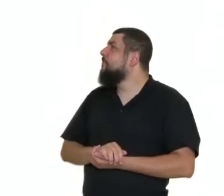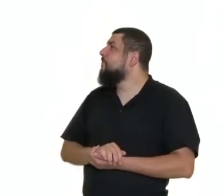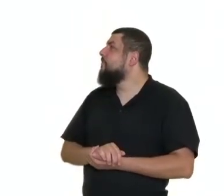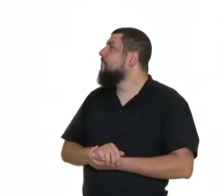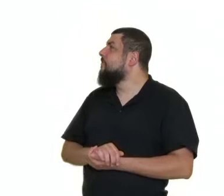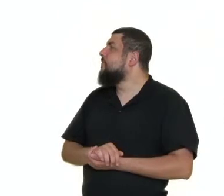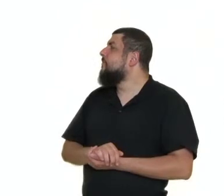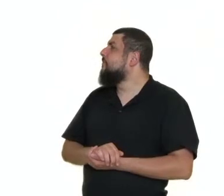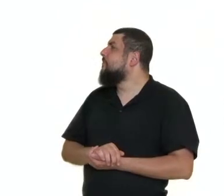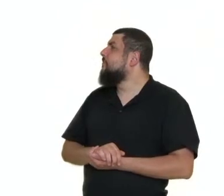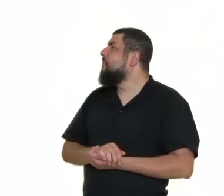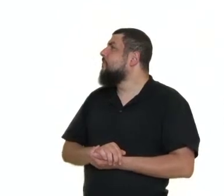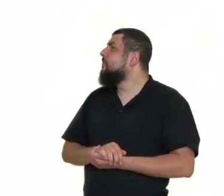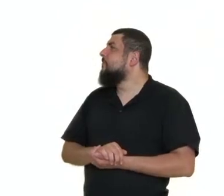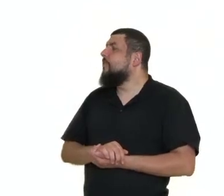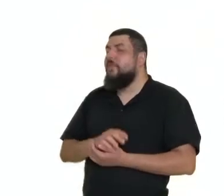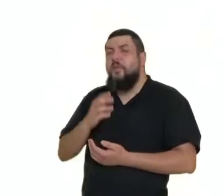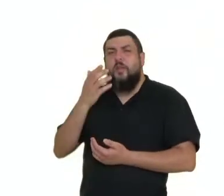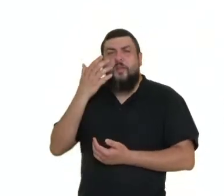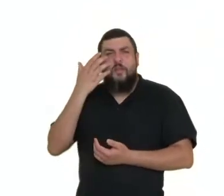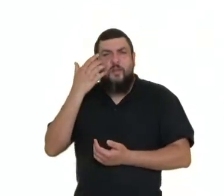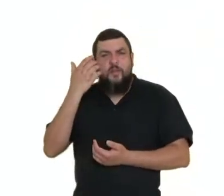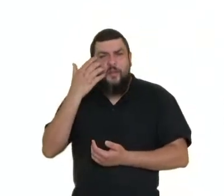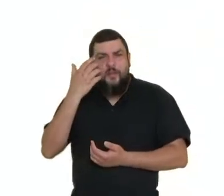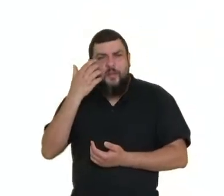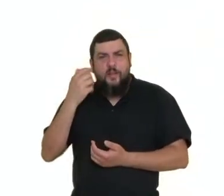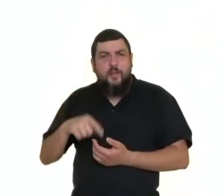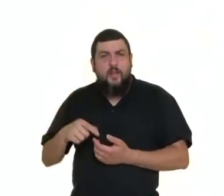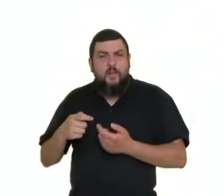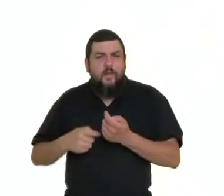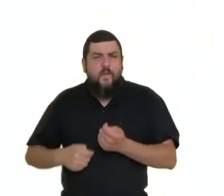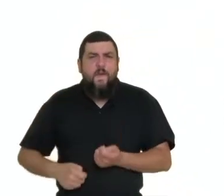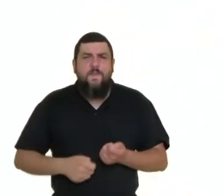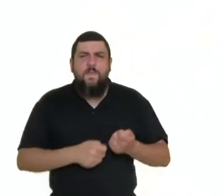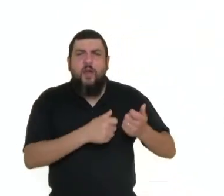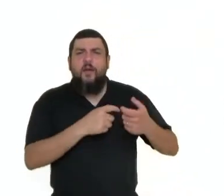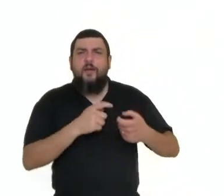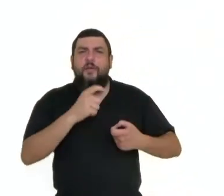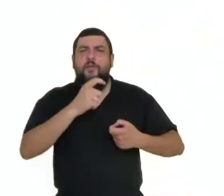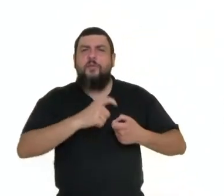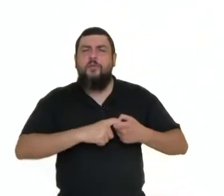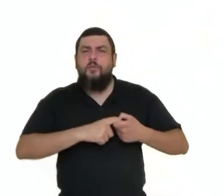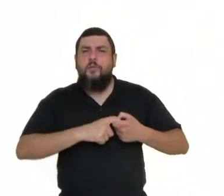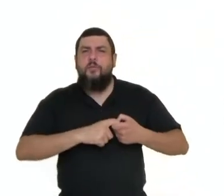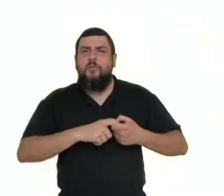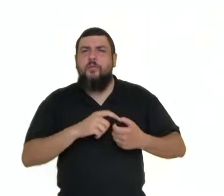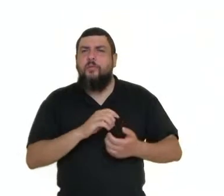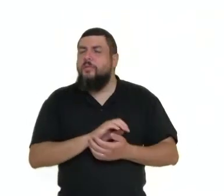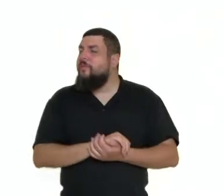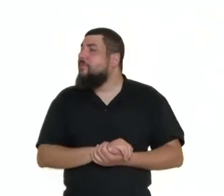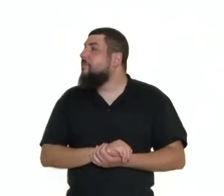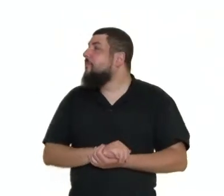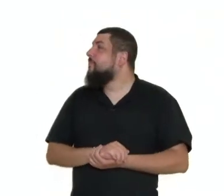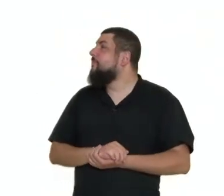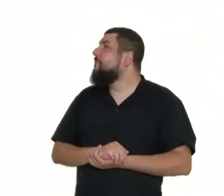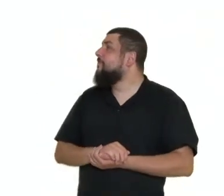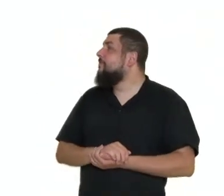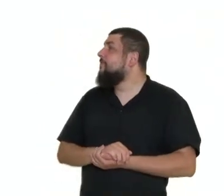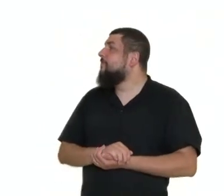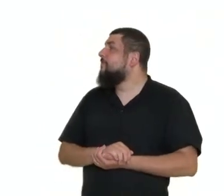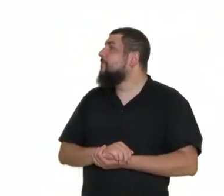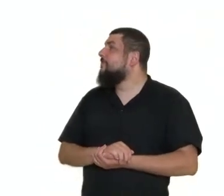acabou enganando ali o seu dono. Ó, demonstra ser caçador e su dueño que está feliz por